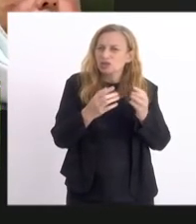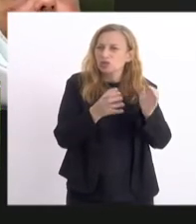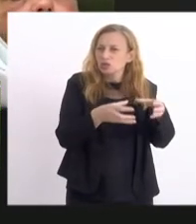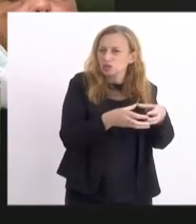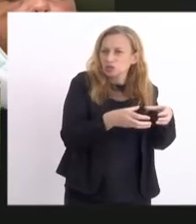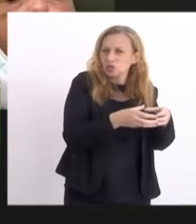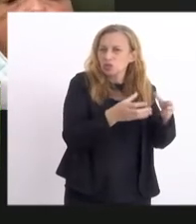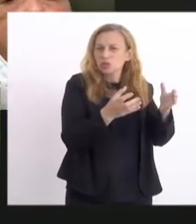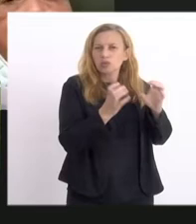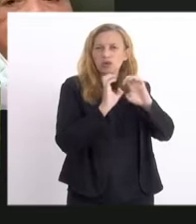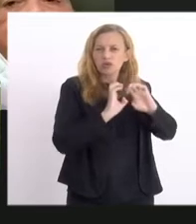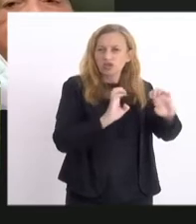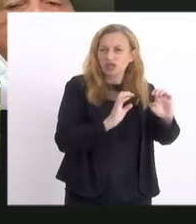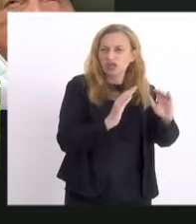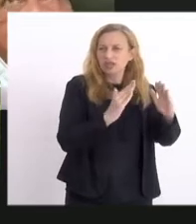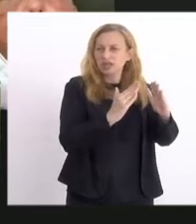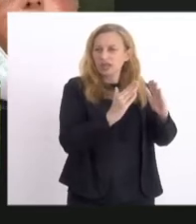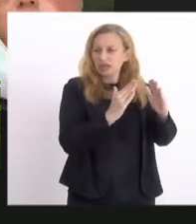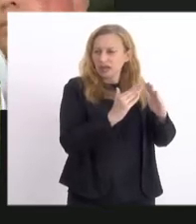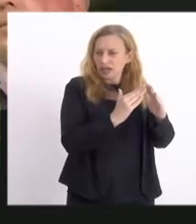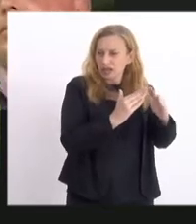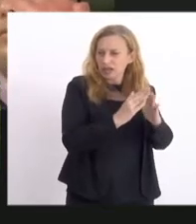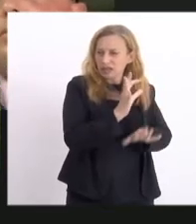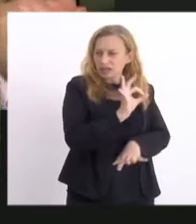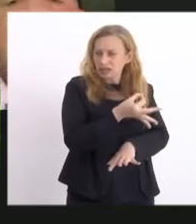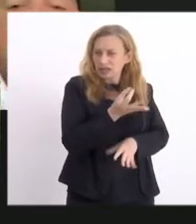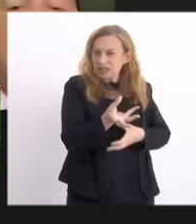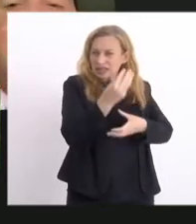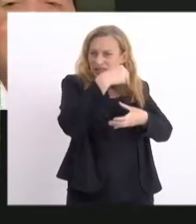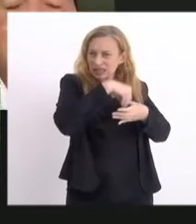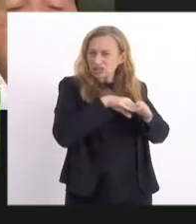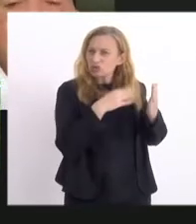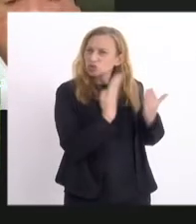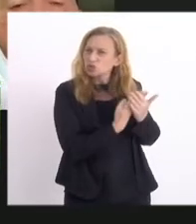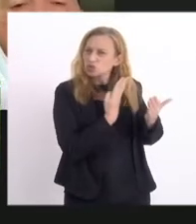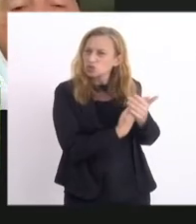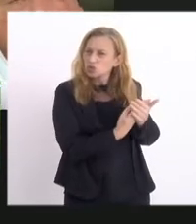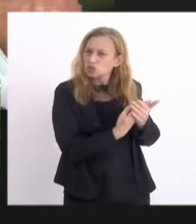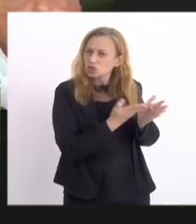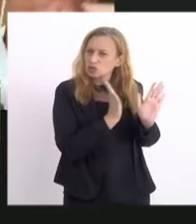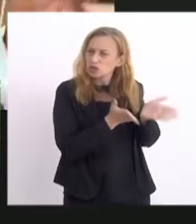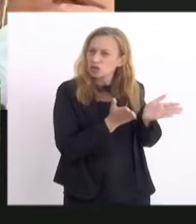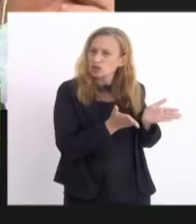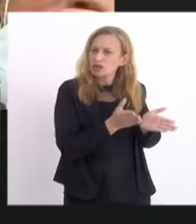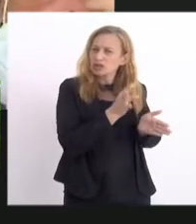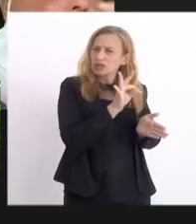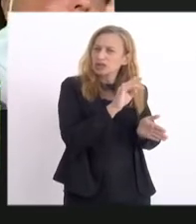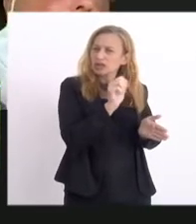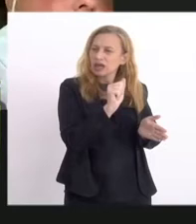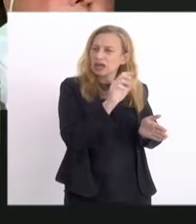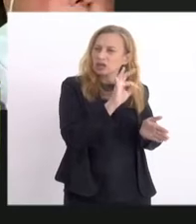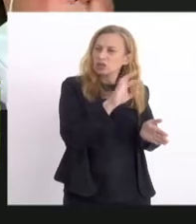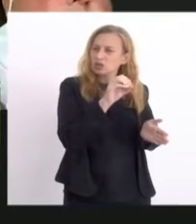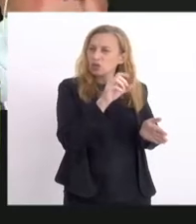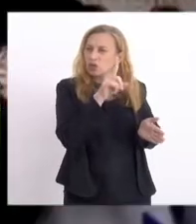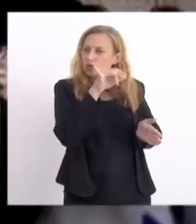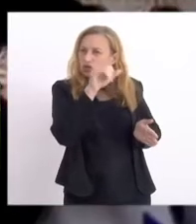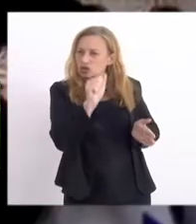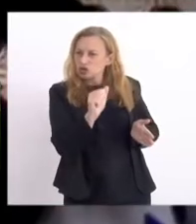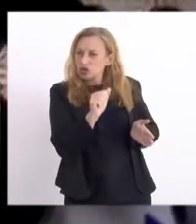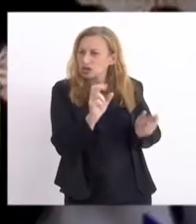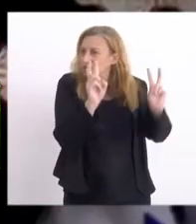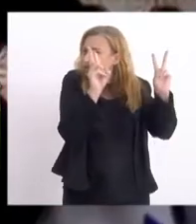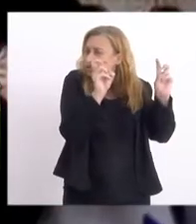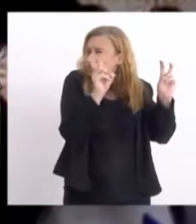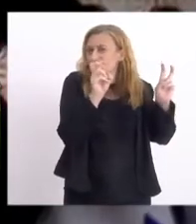na casa, teologicamente, dentro dos estudos mais atuais da escatologia, esse